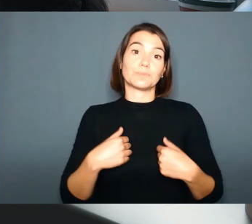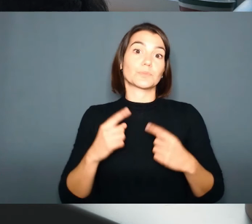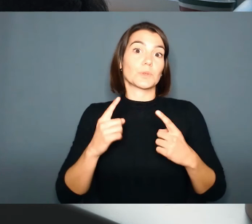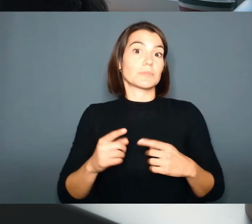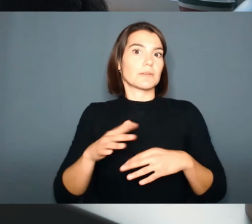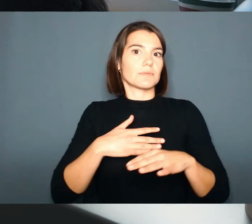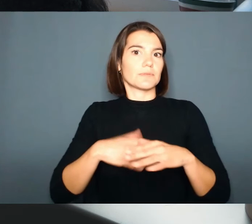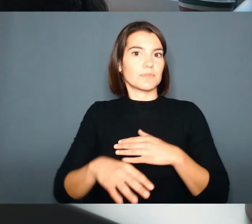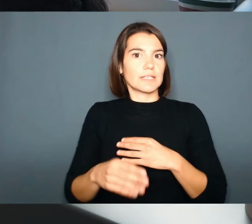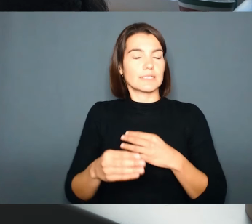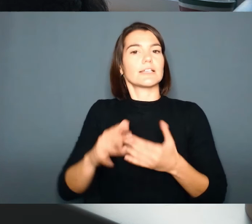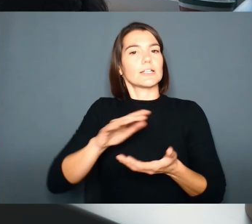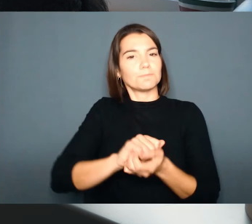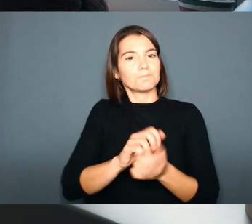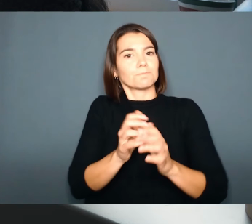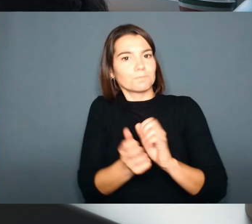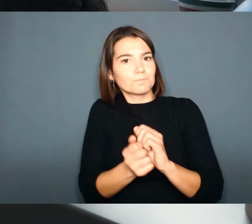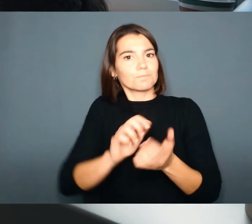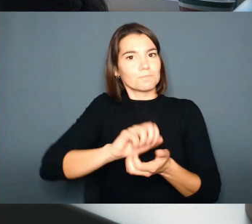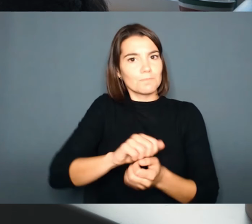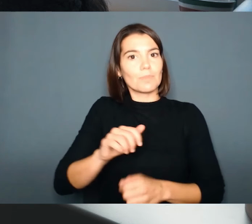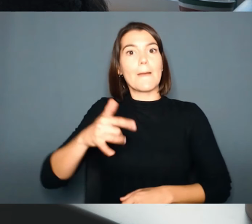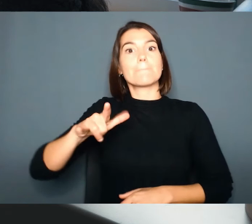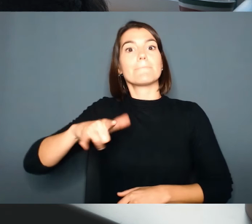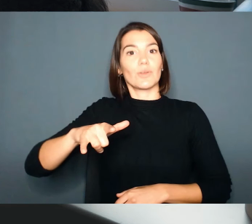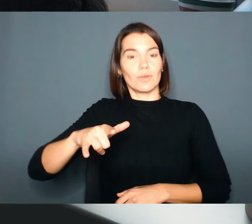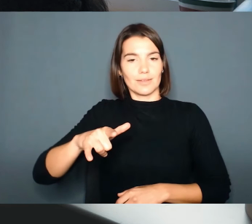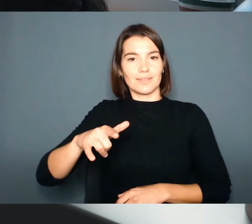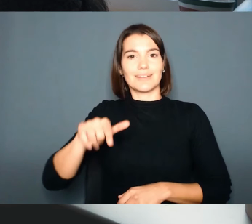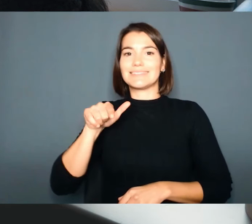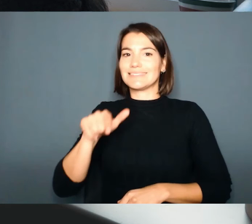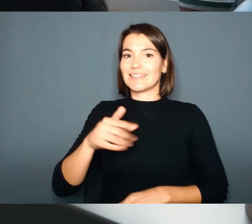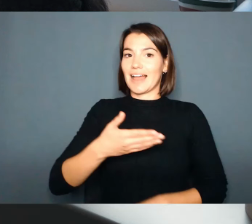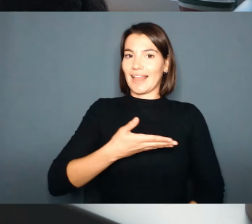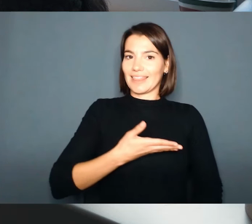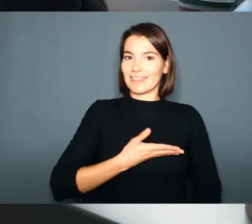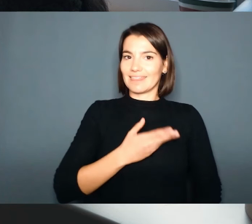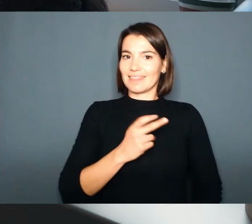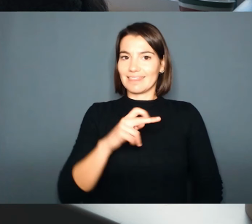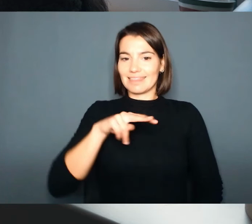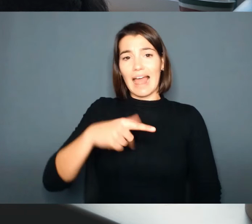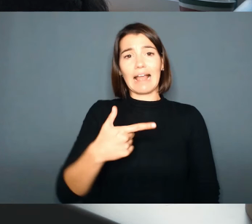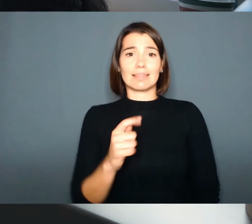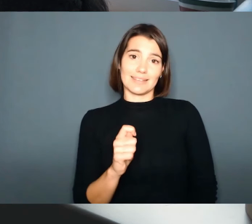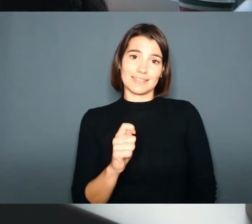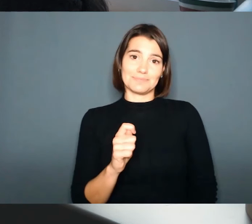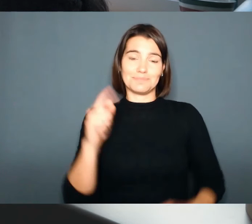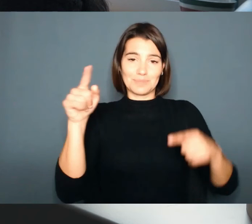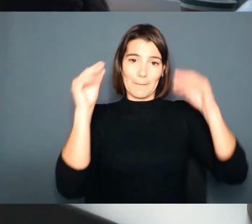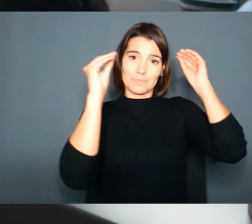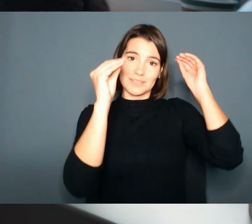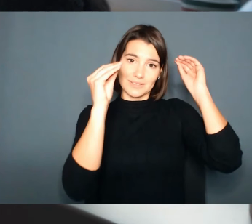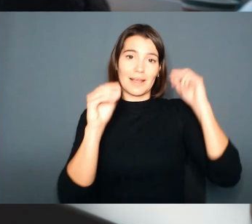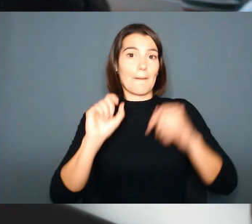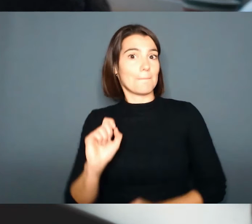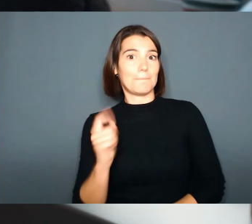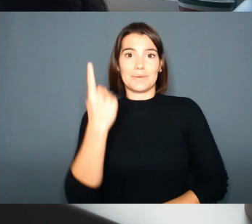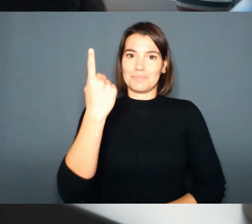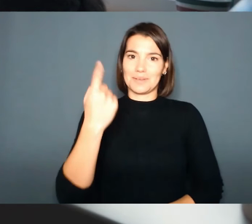minha prima marioneta com Dante. Dante é a minha prima marioneta, que eu fiz